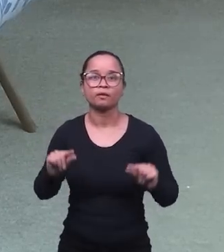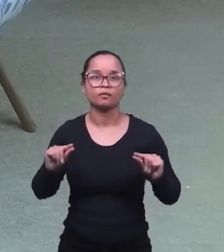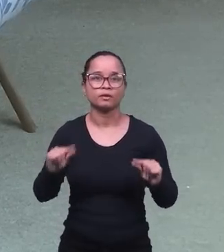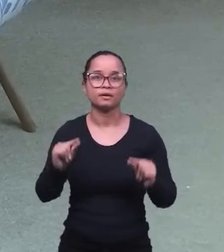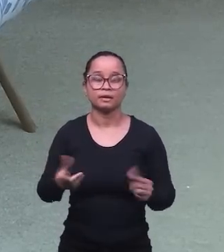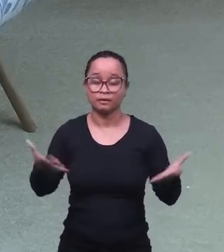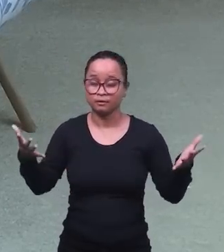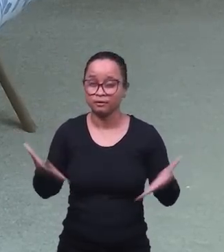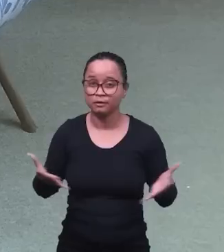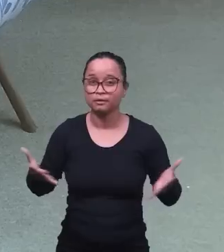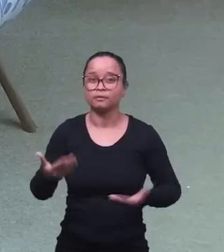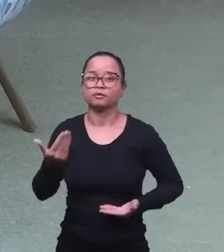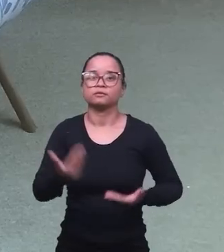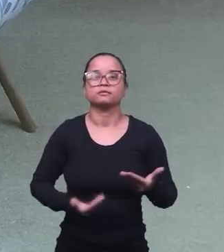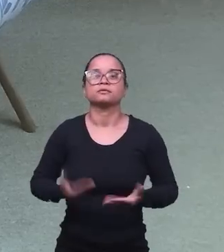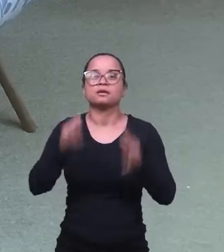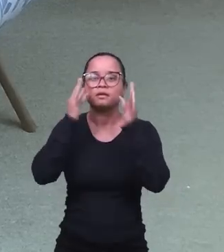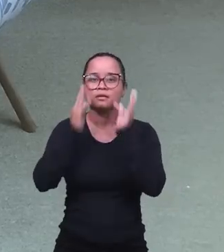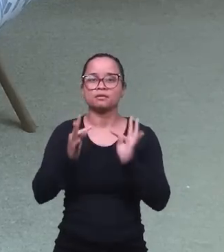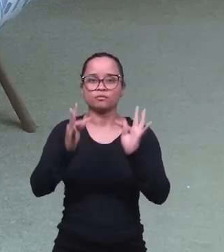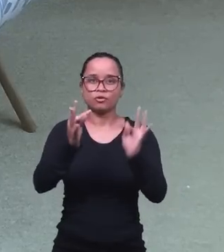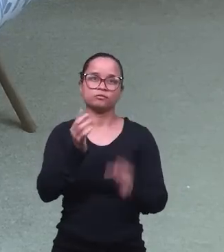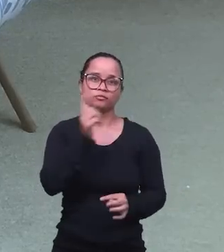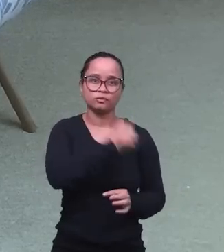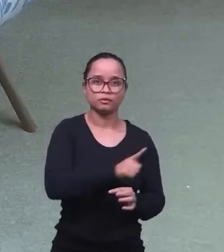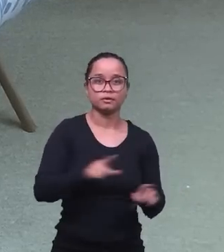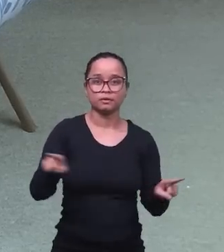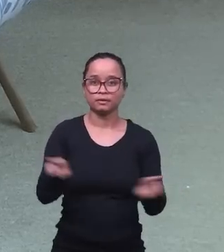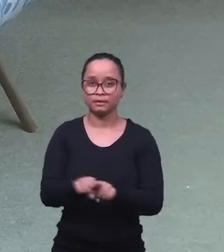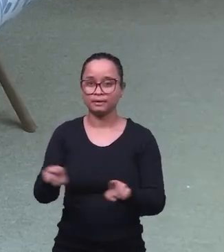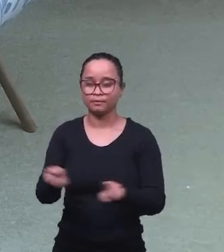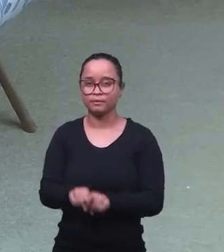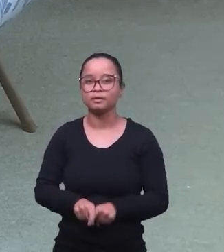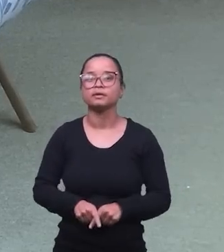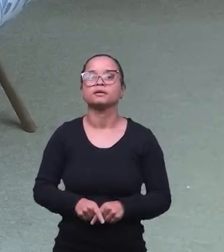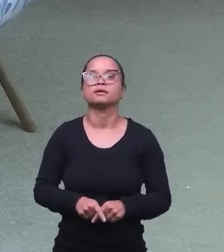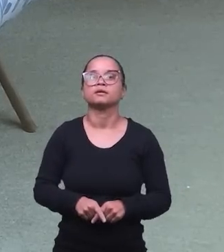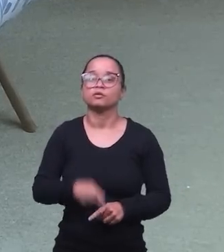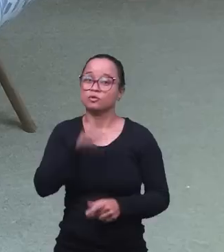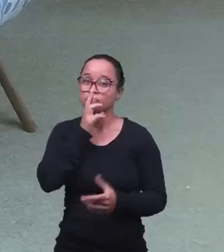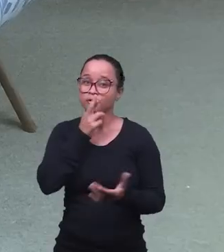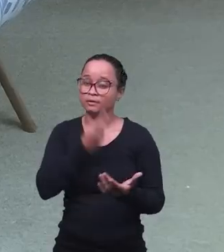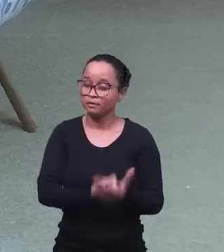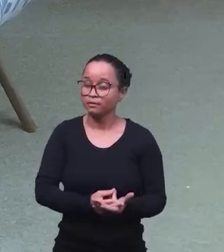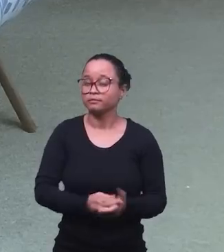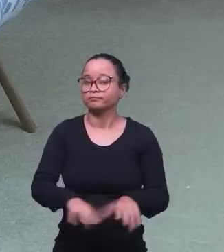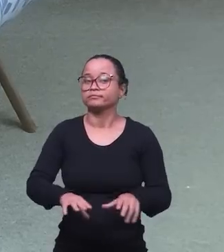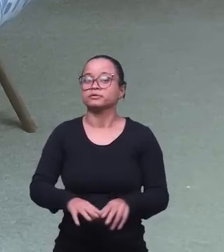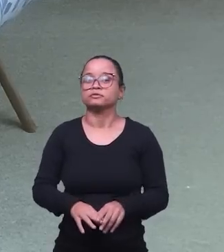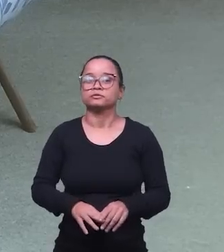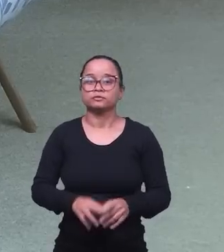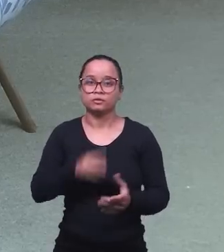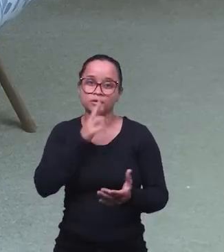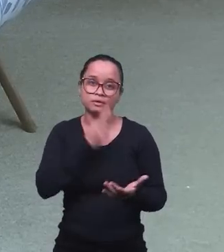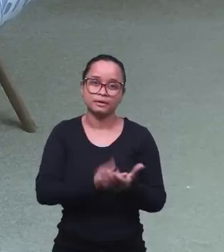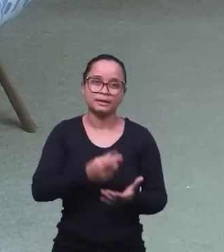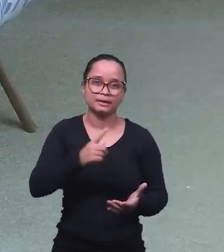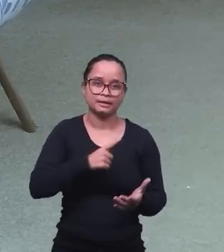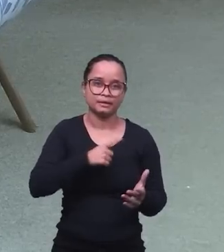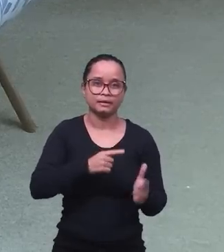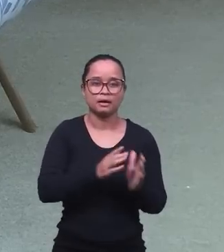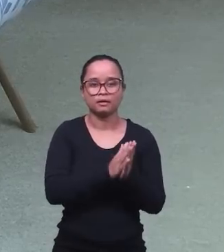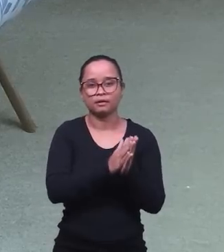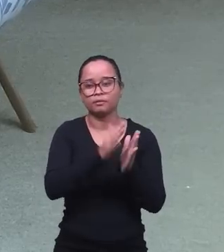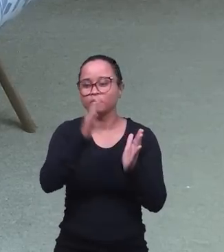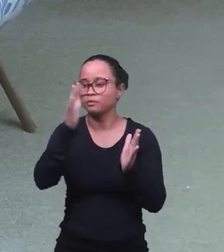condição para a igreja poder testemunhar e serem vistos também os frutos que iriam ser gerados ao